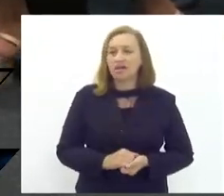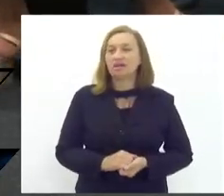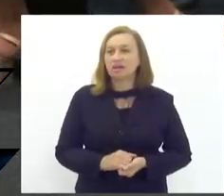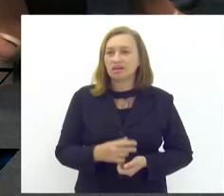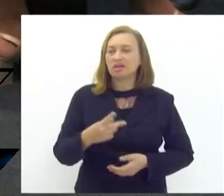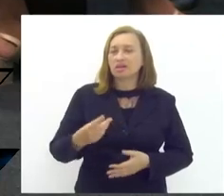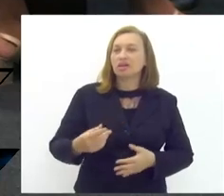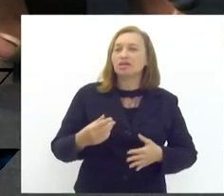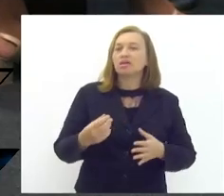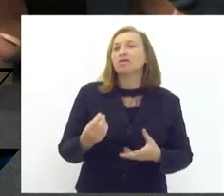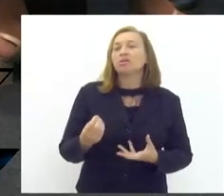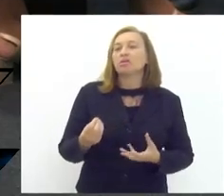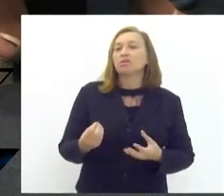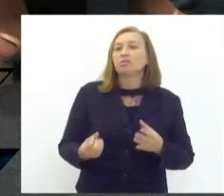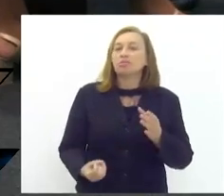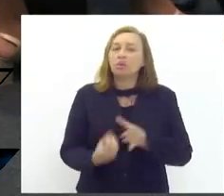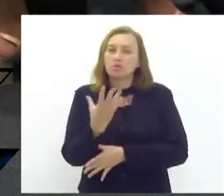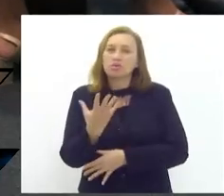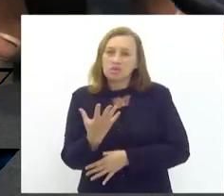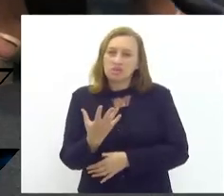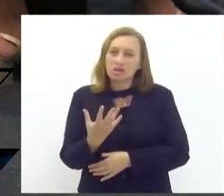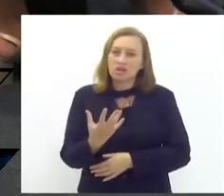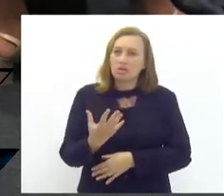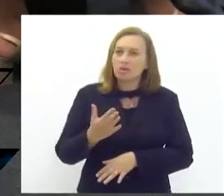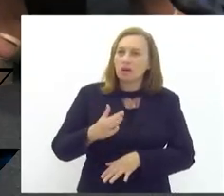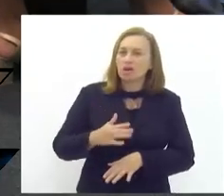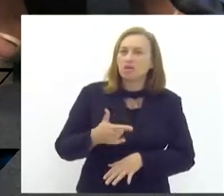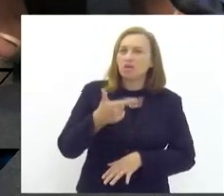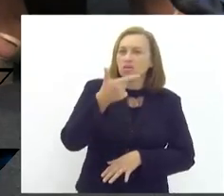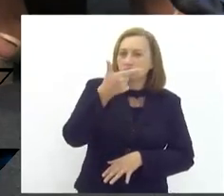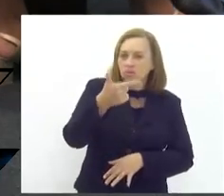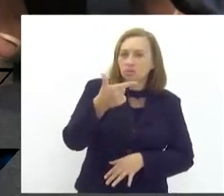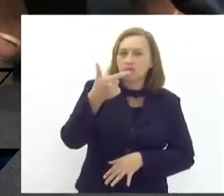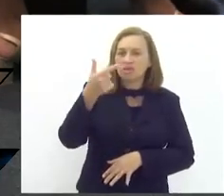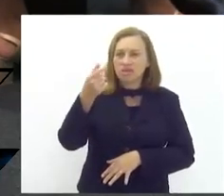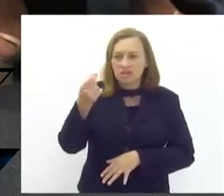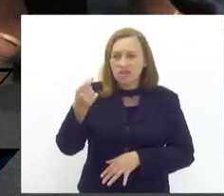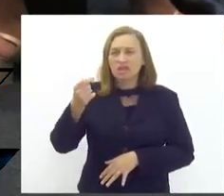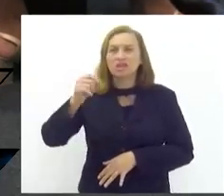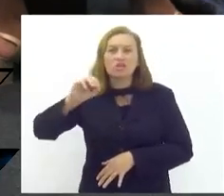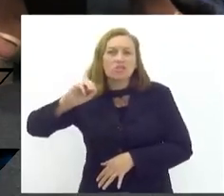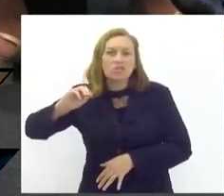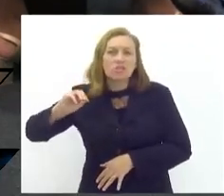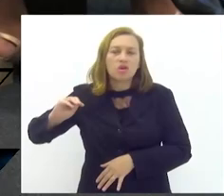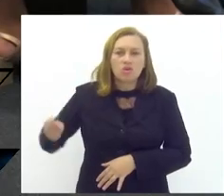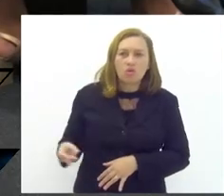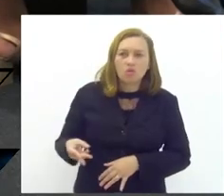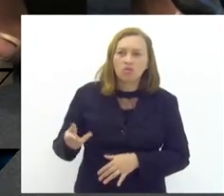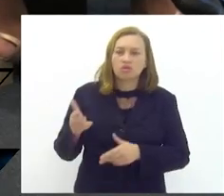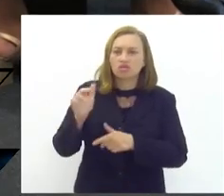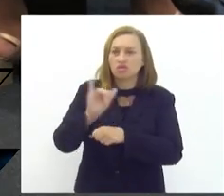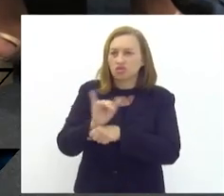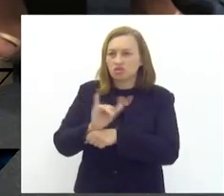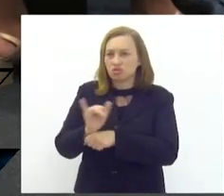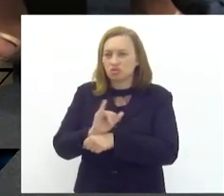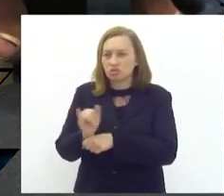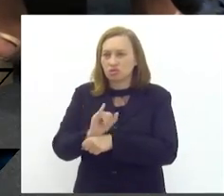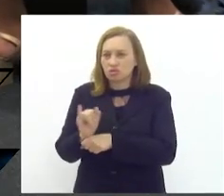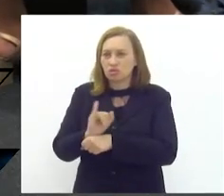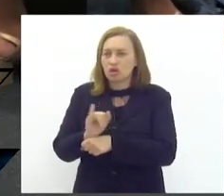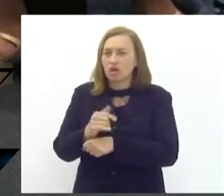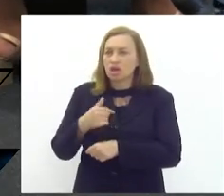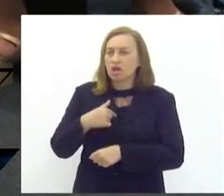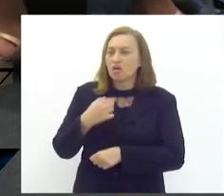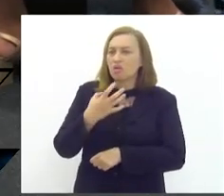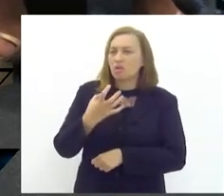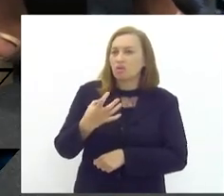produções de pose que tem mais de 200 eu disse 200 milhões de visualizações no YouTube e ele canta eu